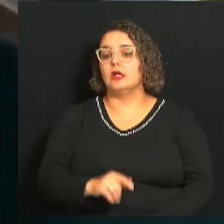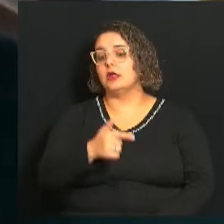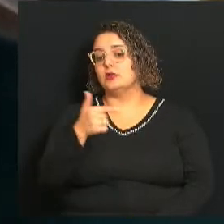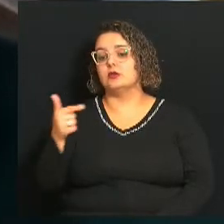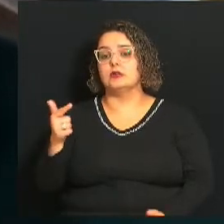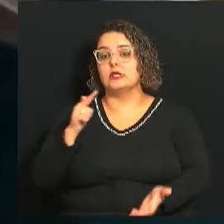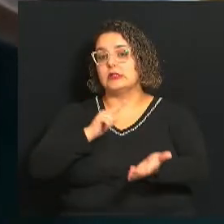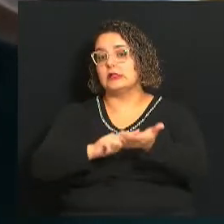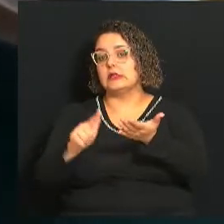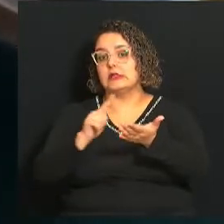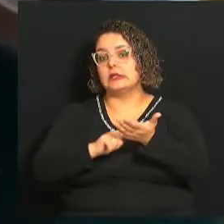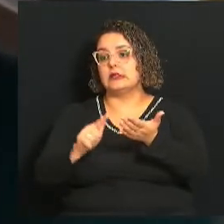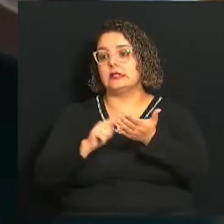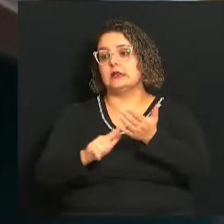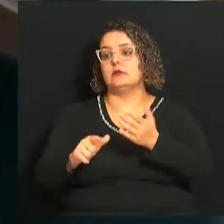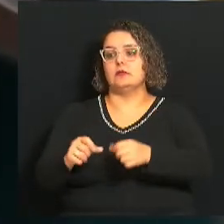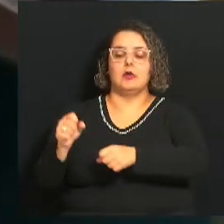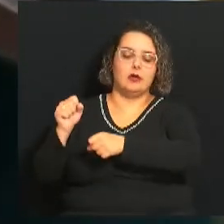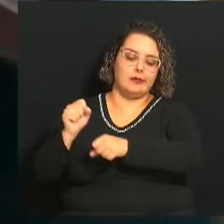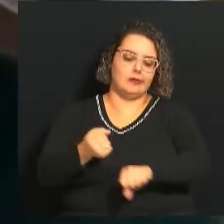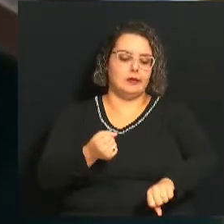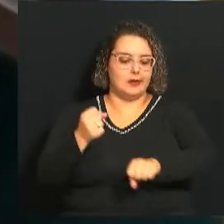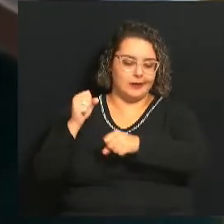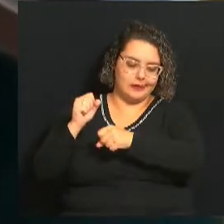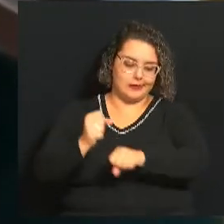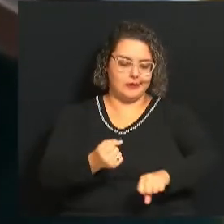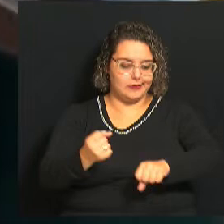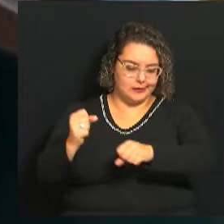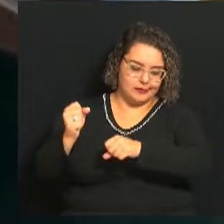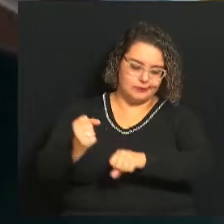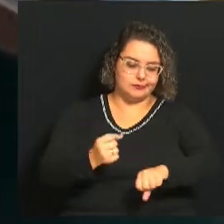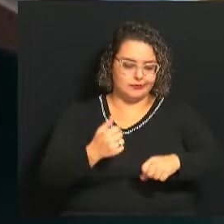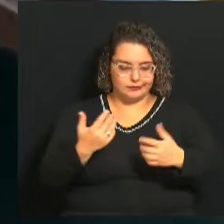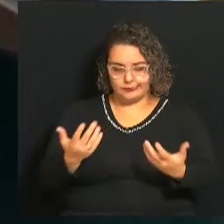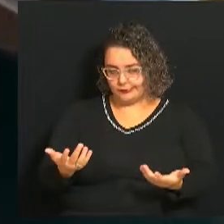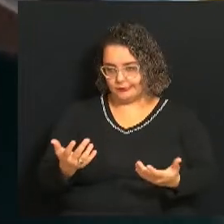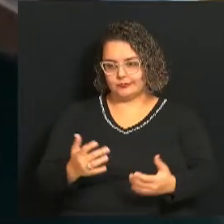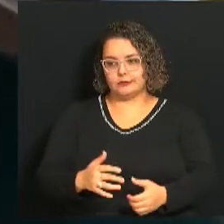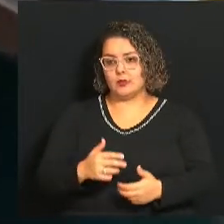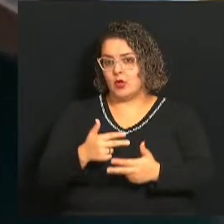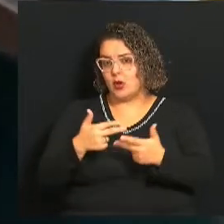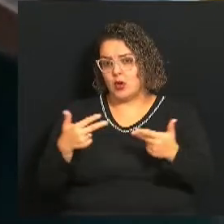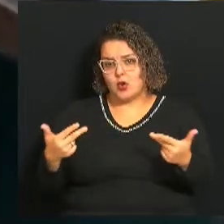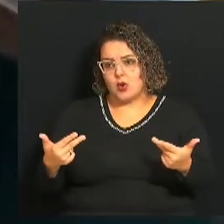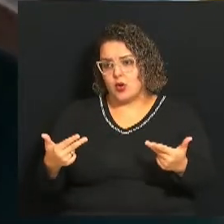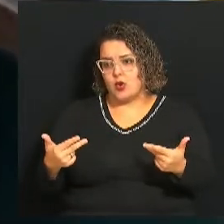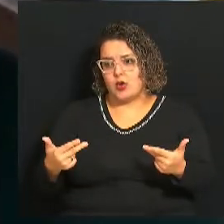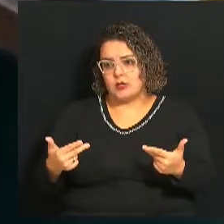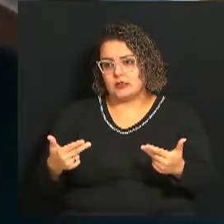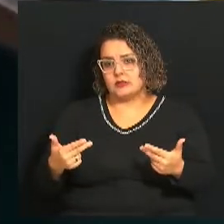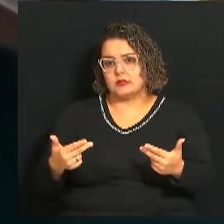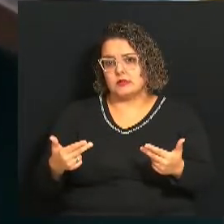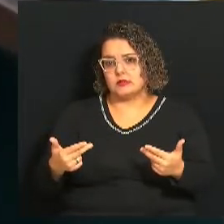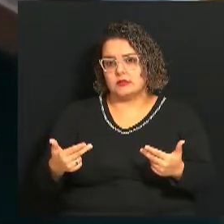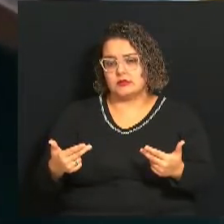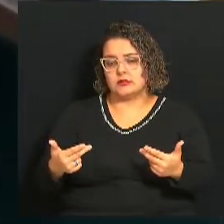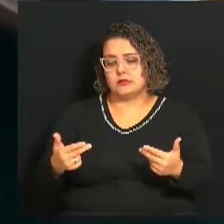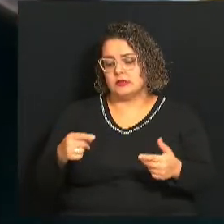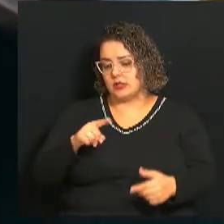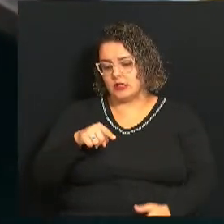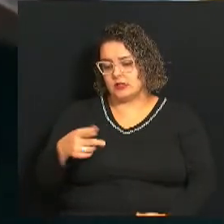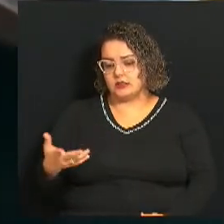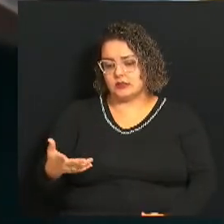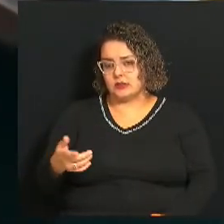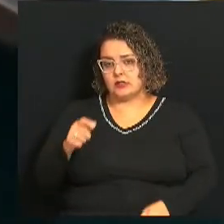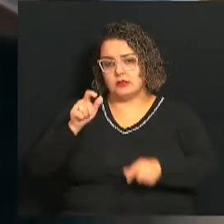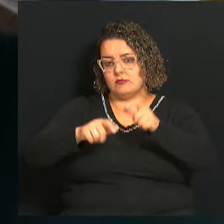a calha, varrer a calçada, coisas desse gênero, e as pessoas acham que é